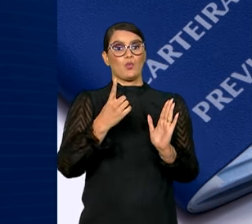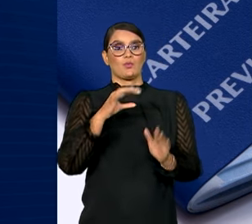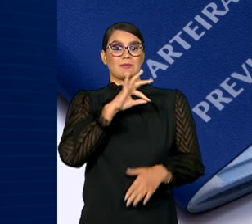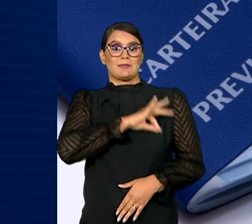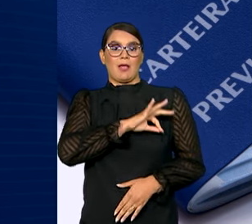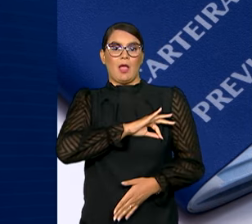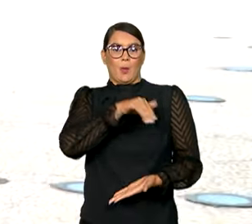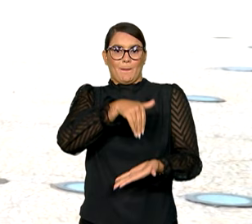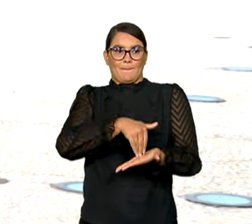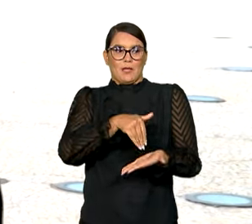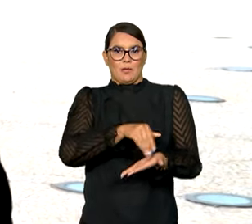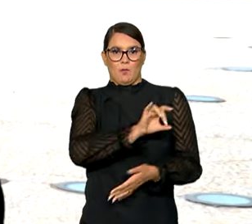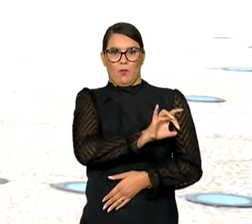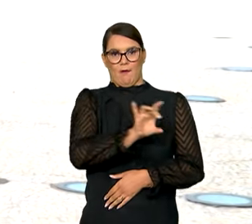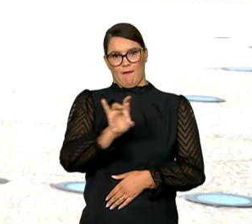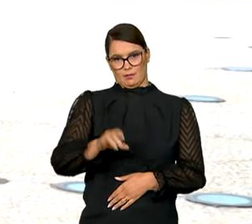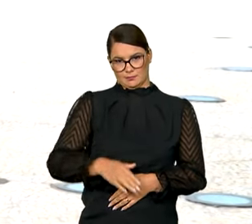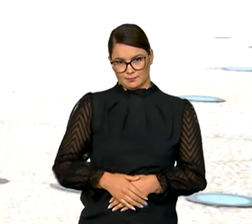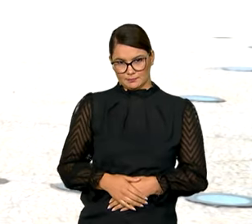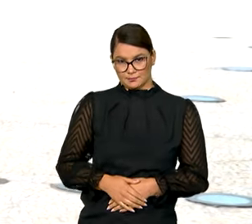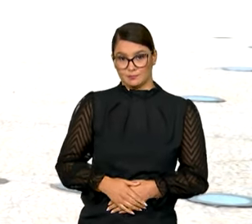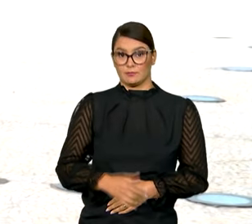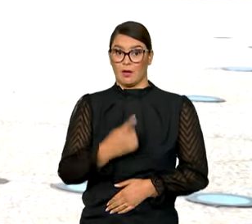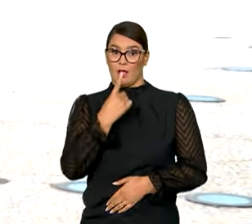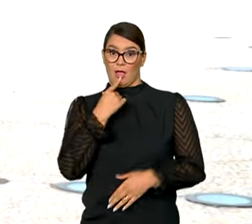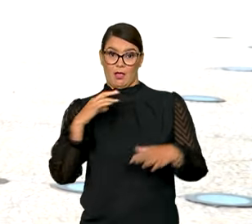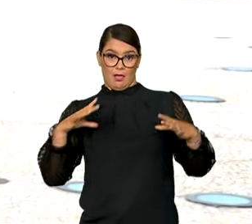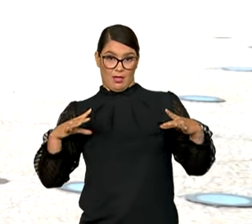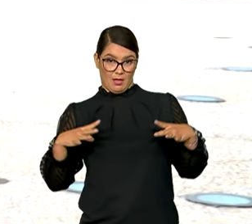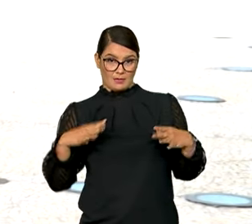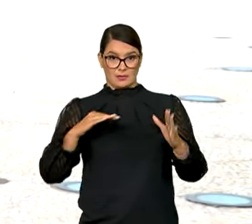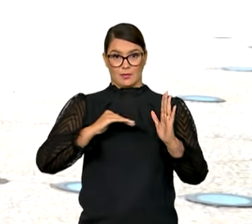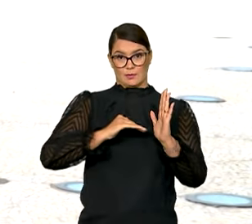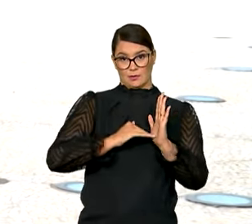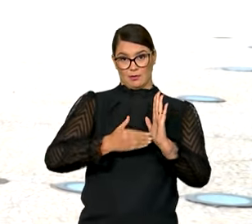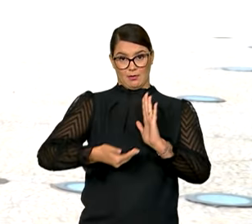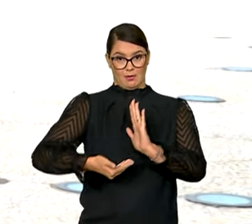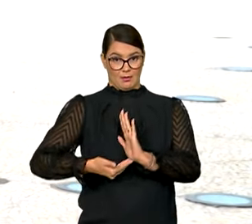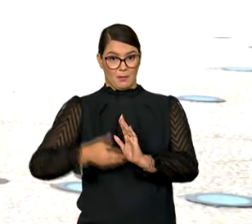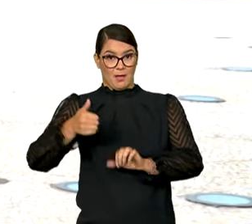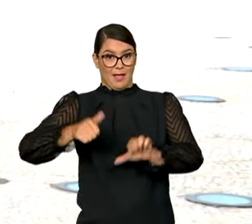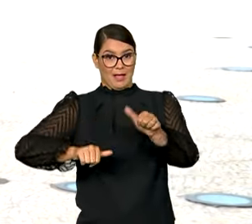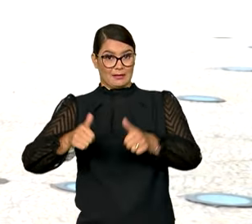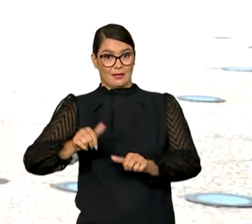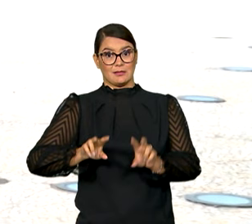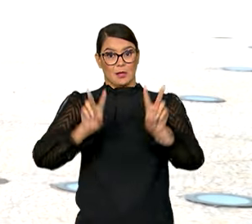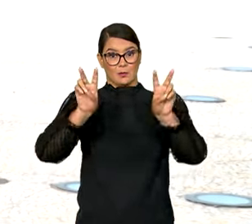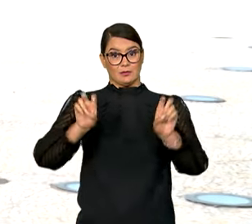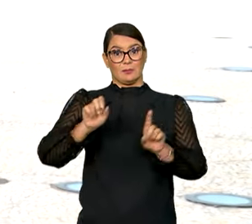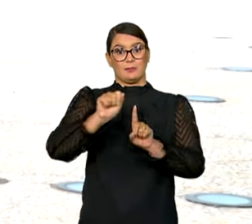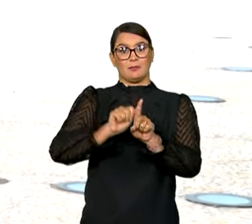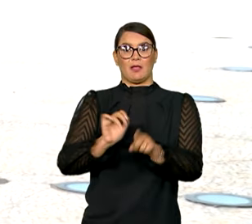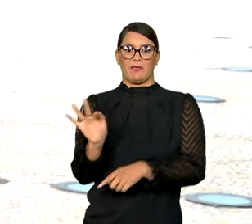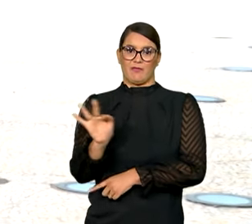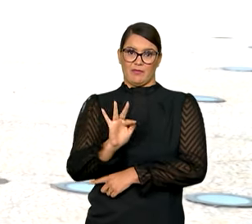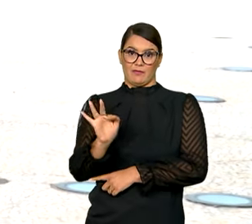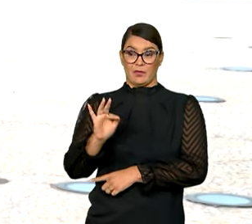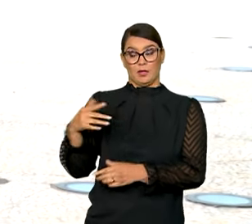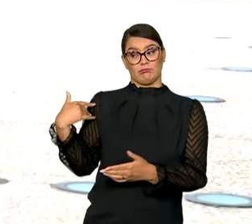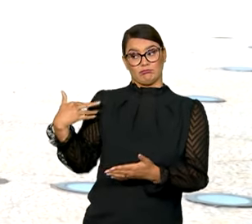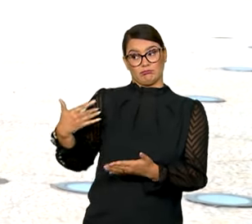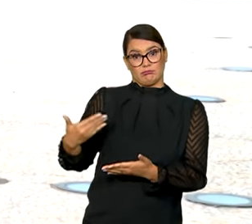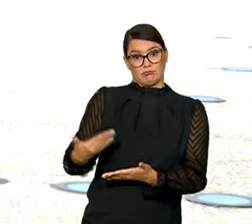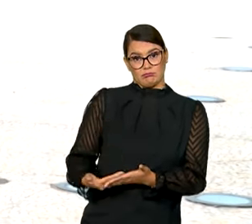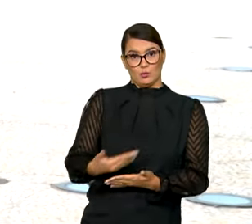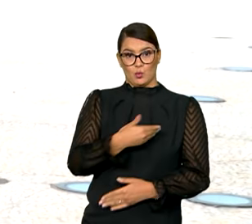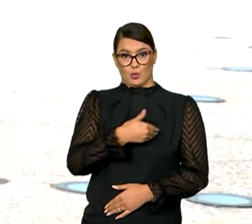mínimo por trabalhador. Em recesso parlamentar, Câmara e Senado só devem analisar o tema em fevereiro. Até lá,